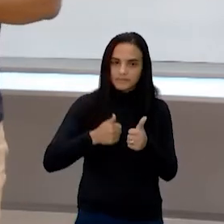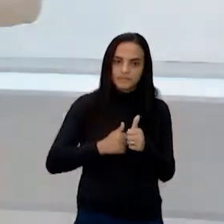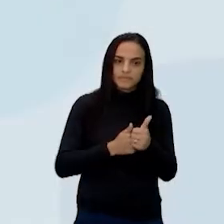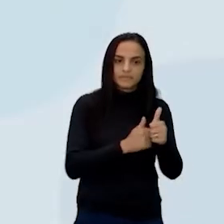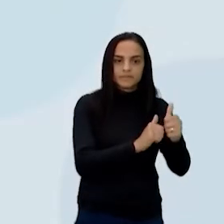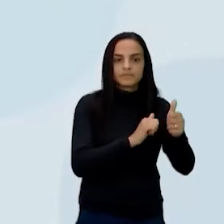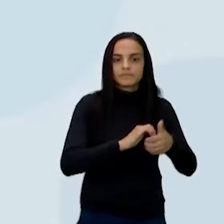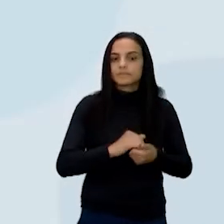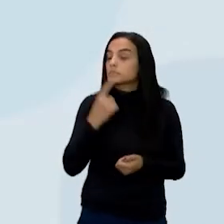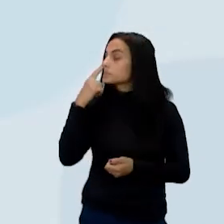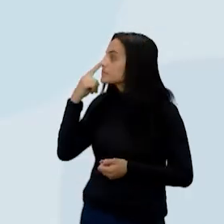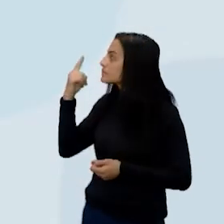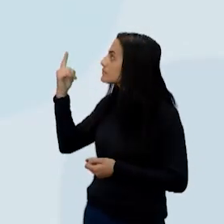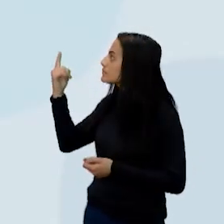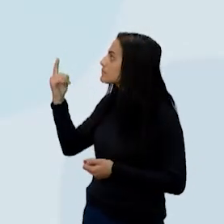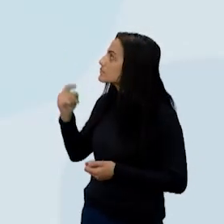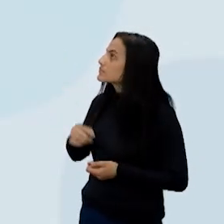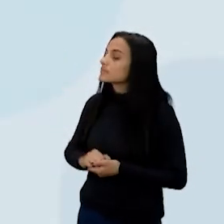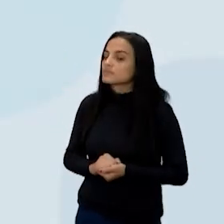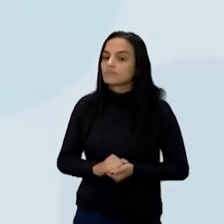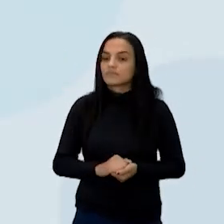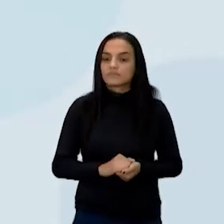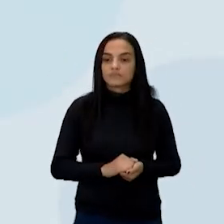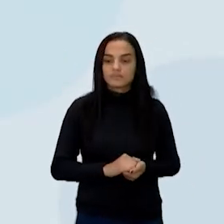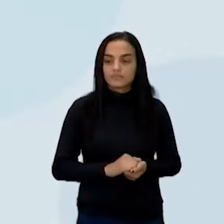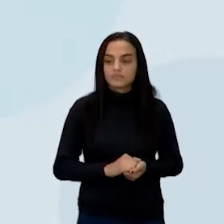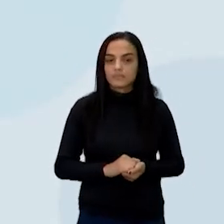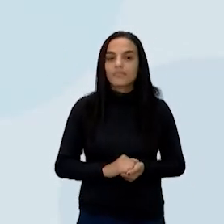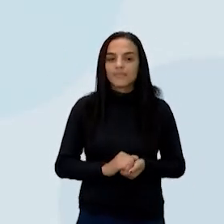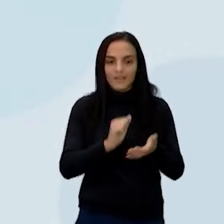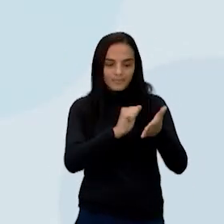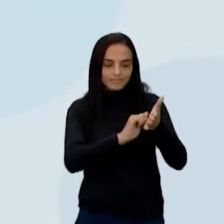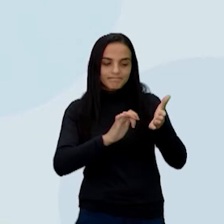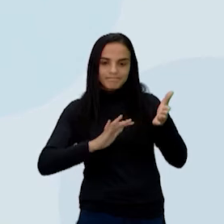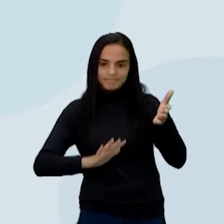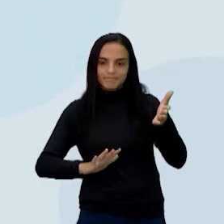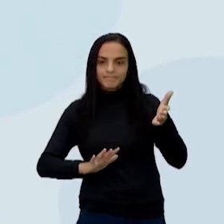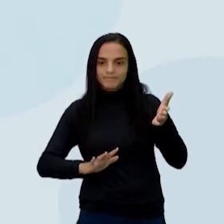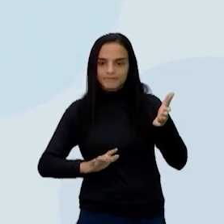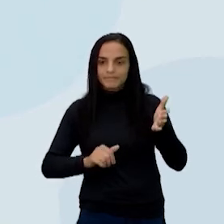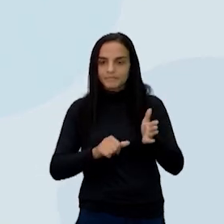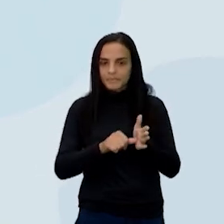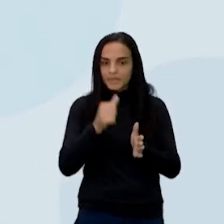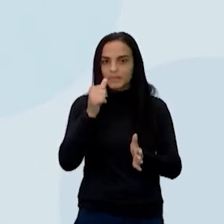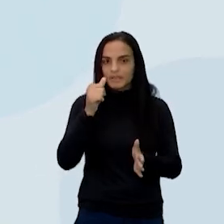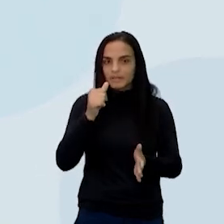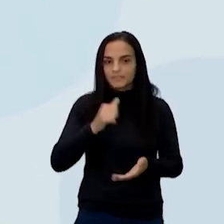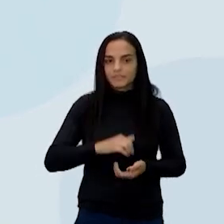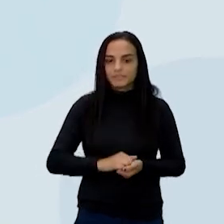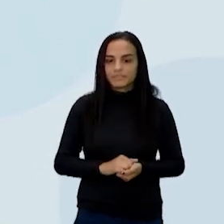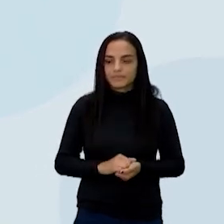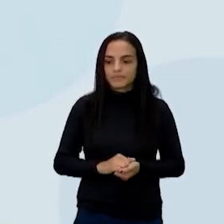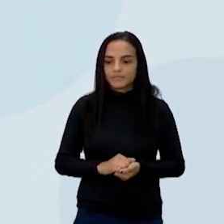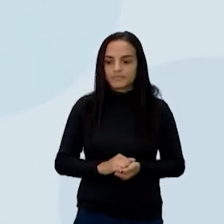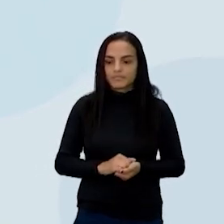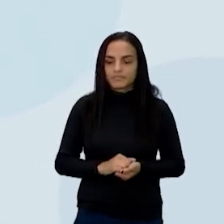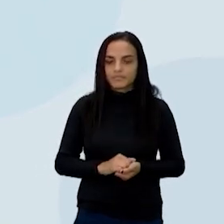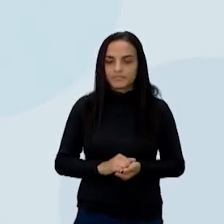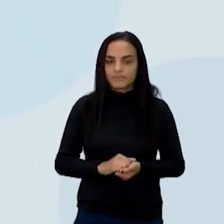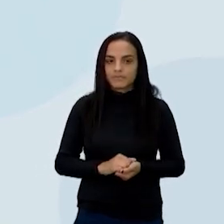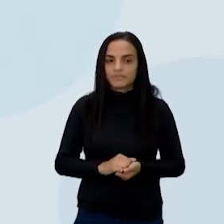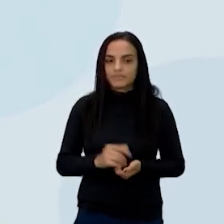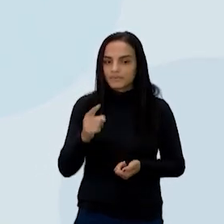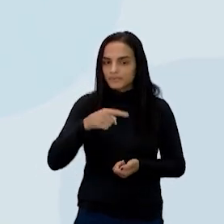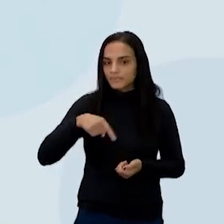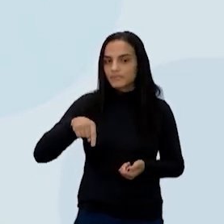que mais nós temos aí, ó? Nós já temos uma primeira atividade, né? E nessa primeira atividade, nós